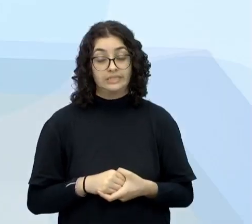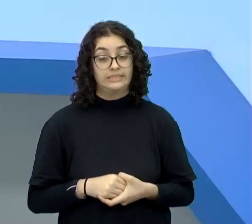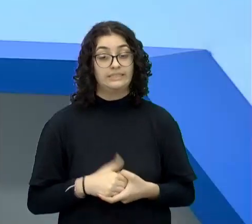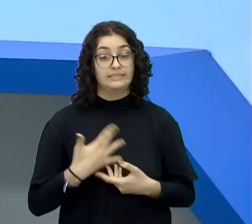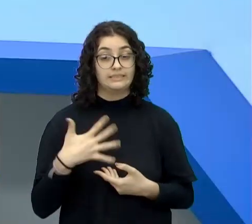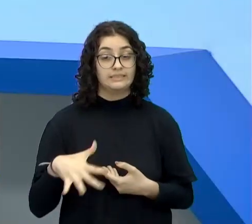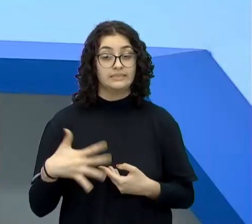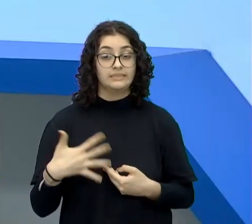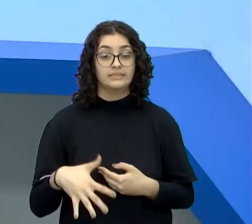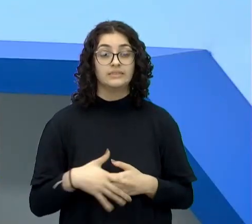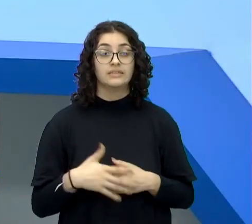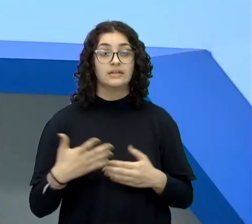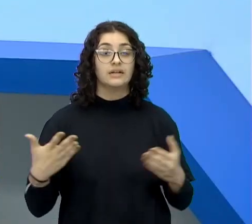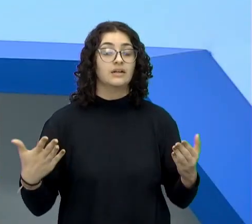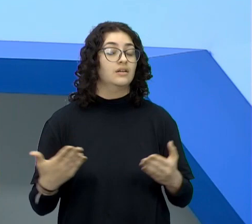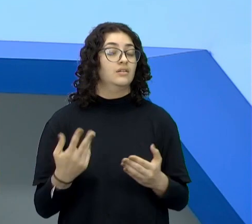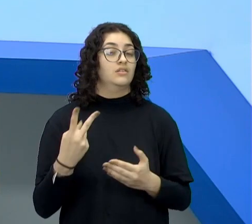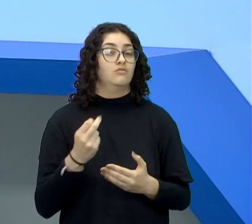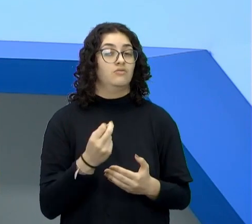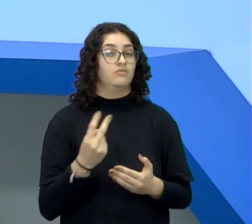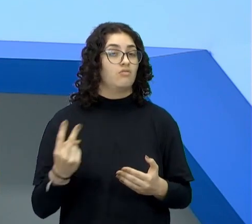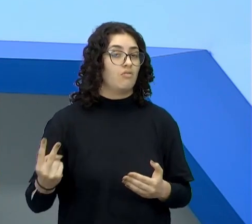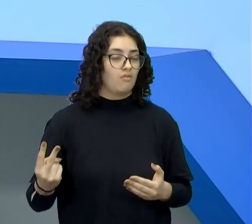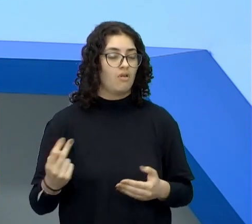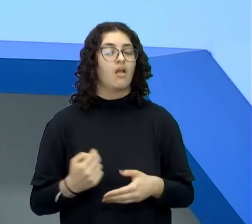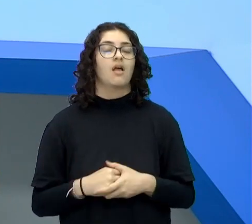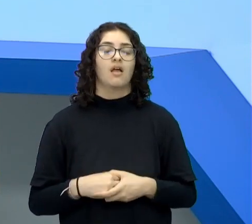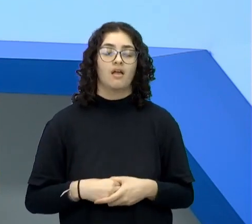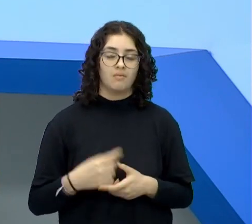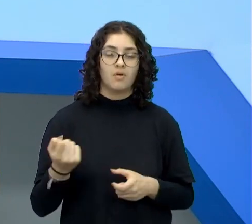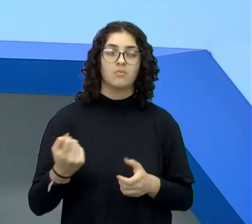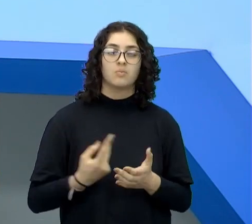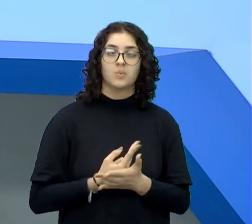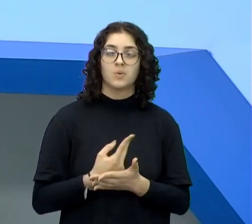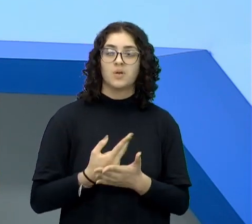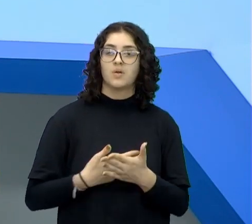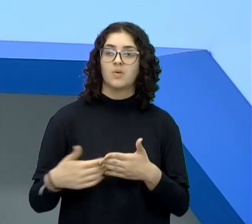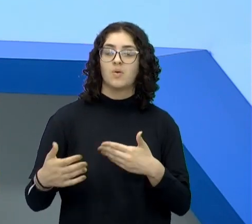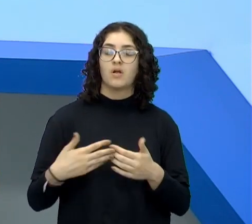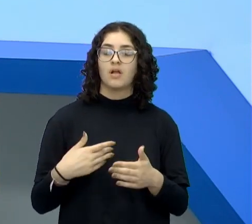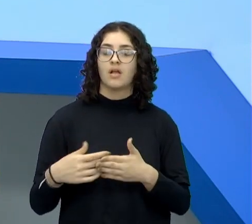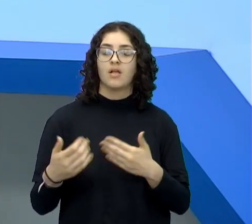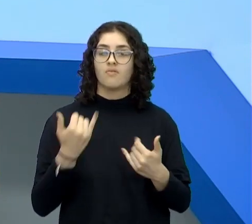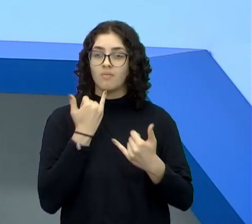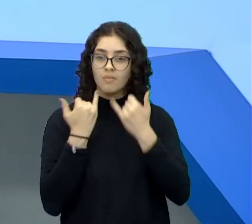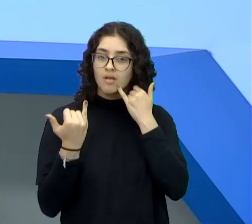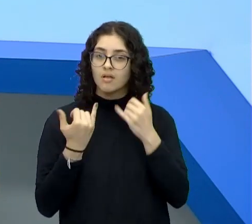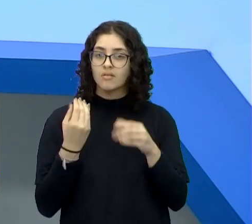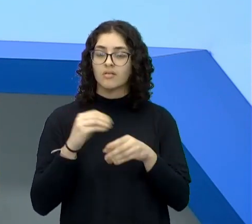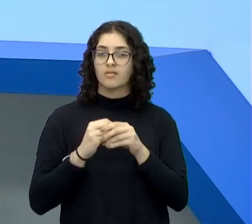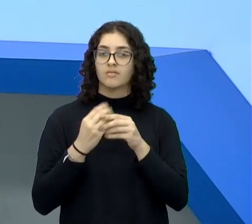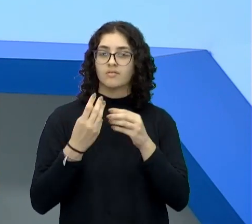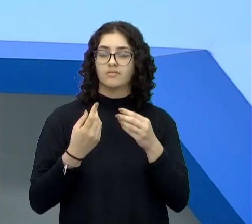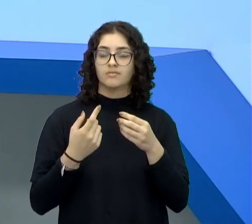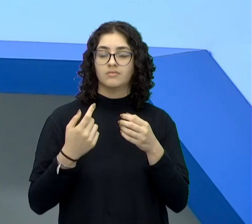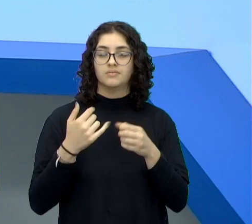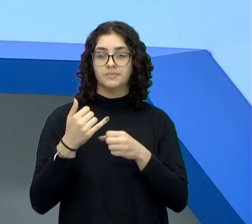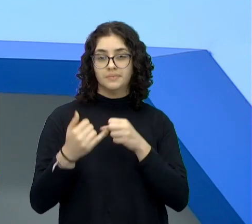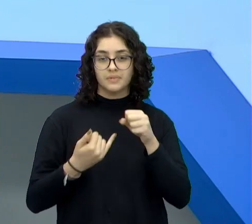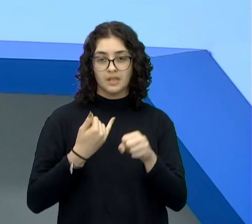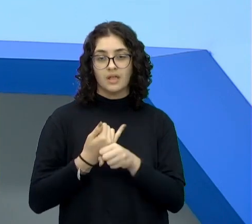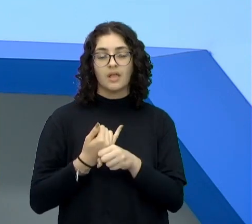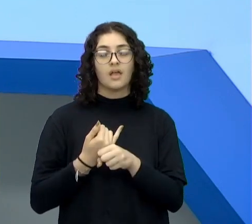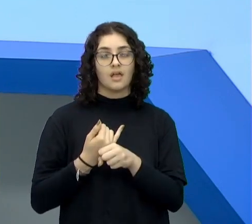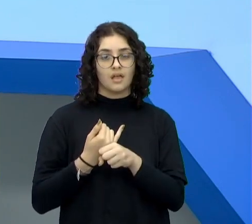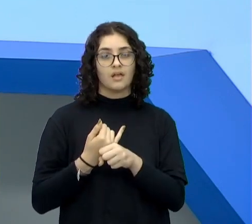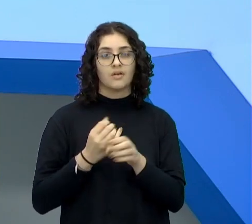Então, isso em pleno ano de 2022. É só vocês procurarem qualquer notícia na internet, procura lá, dá um Google a